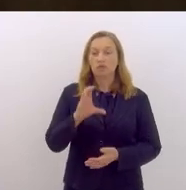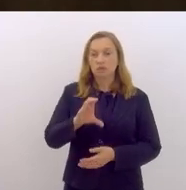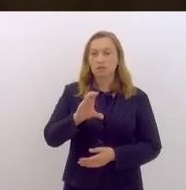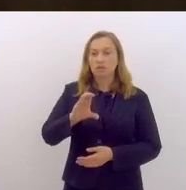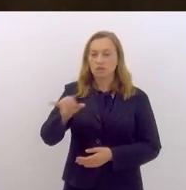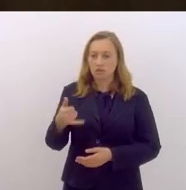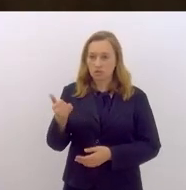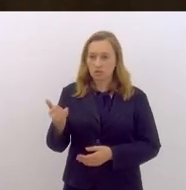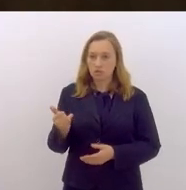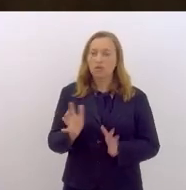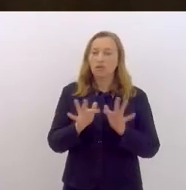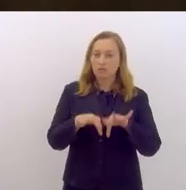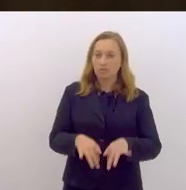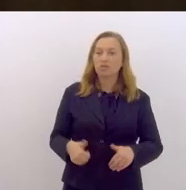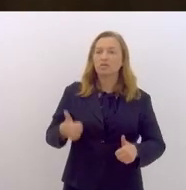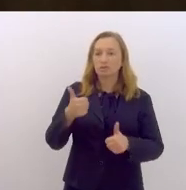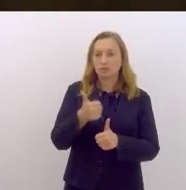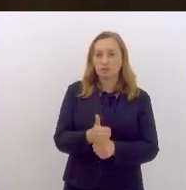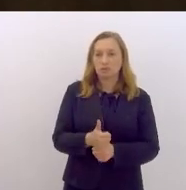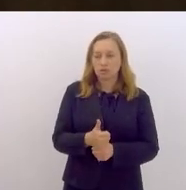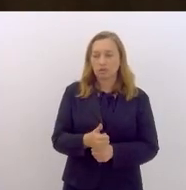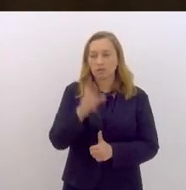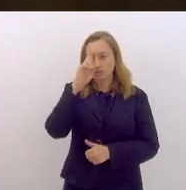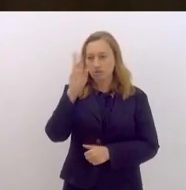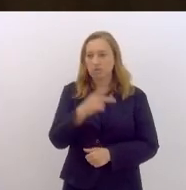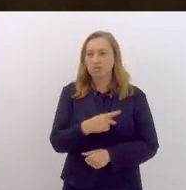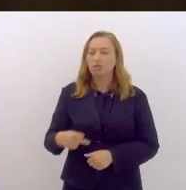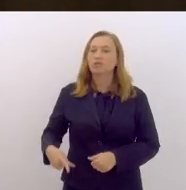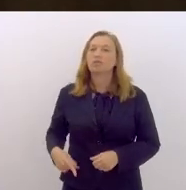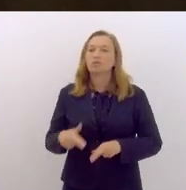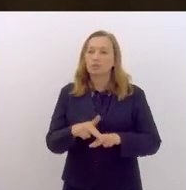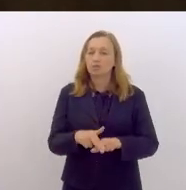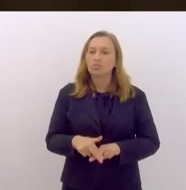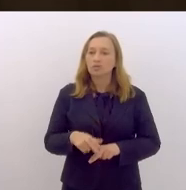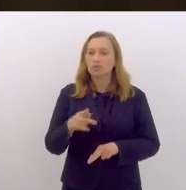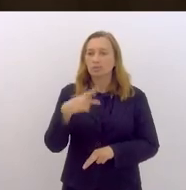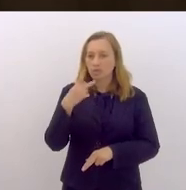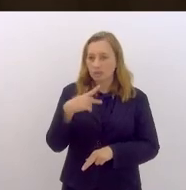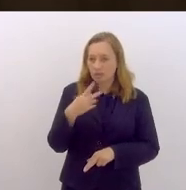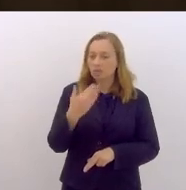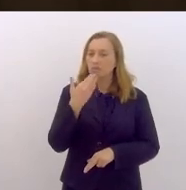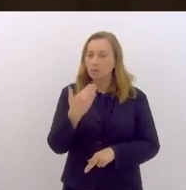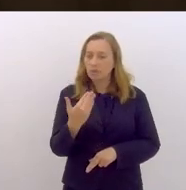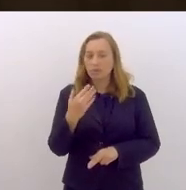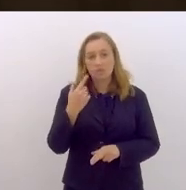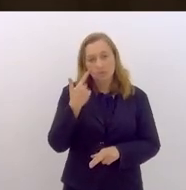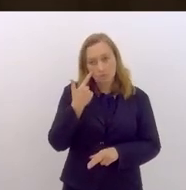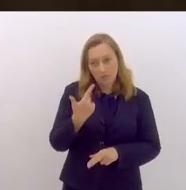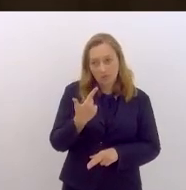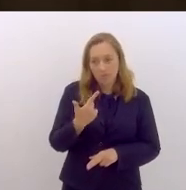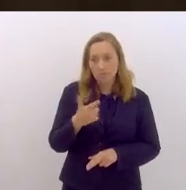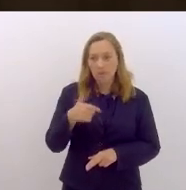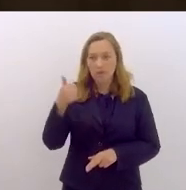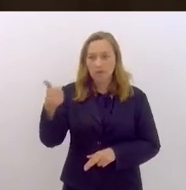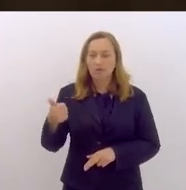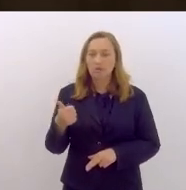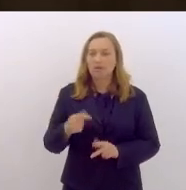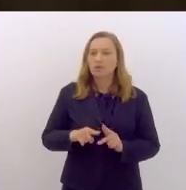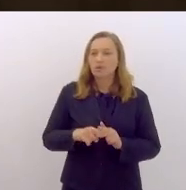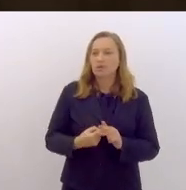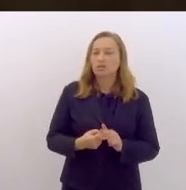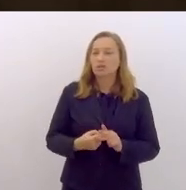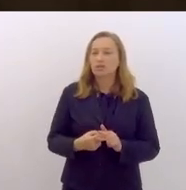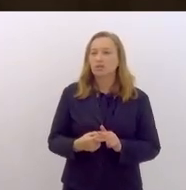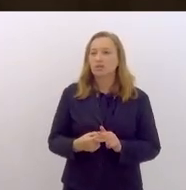CCJ, concluindo por substitutivo, senhor presidente, por isso destacamos e pedimos verificação, alterou a